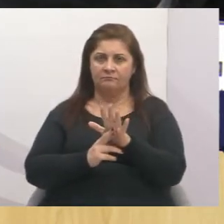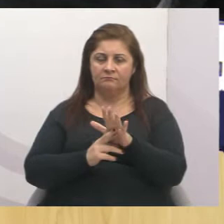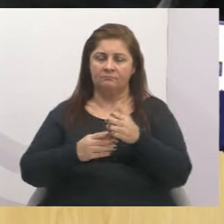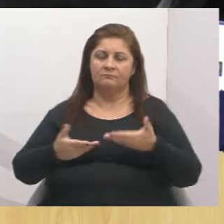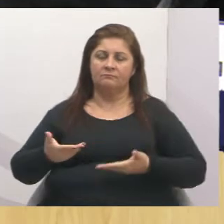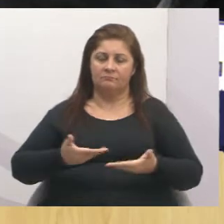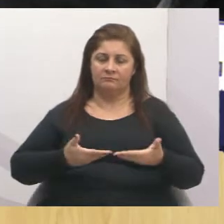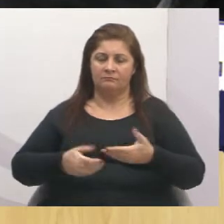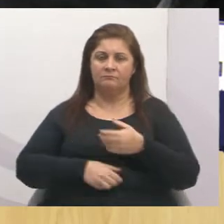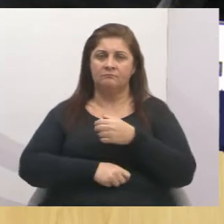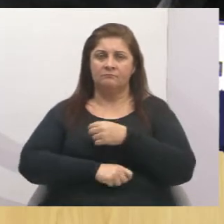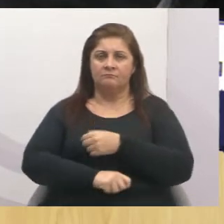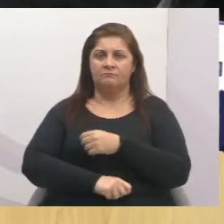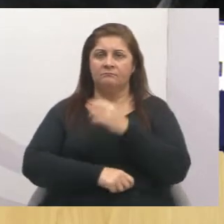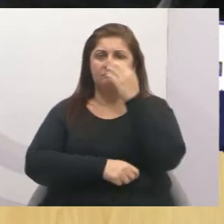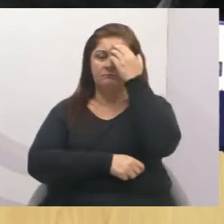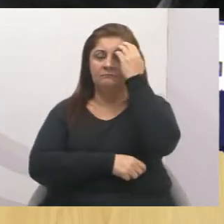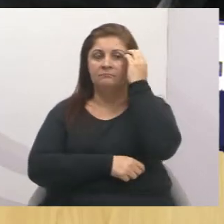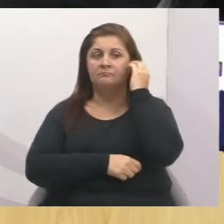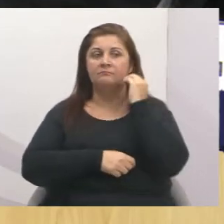e inativos.